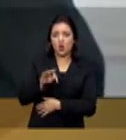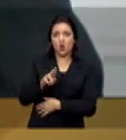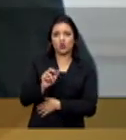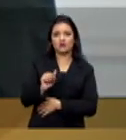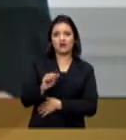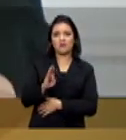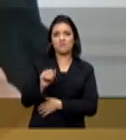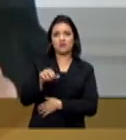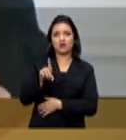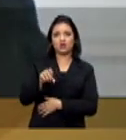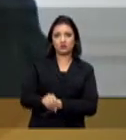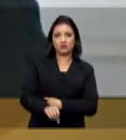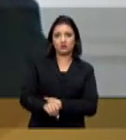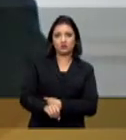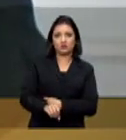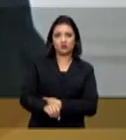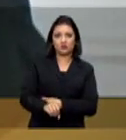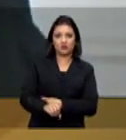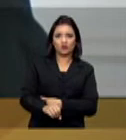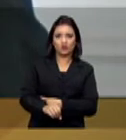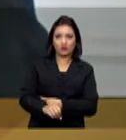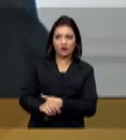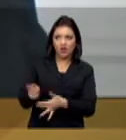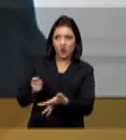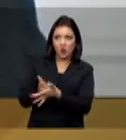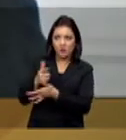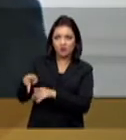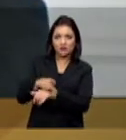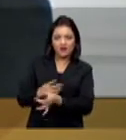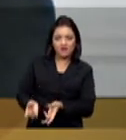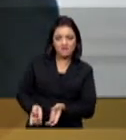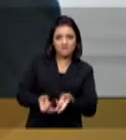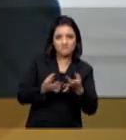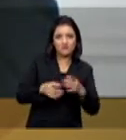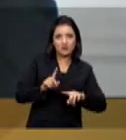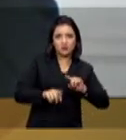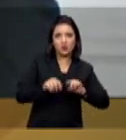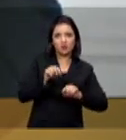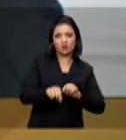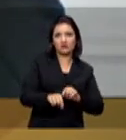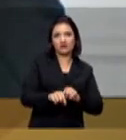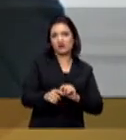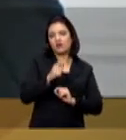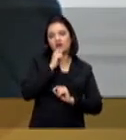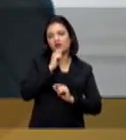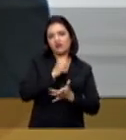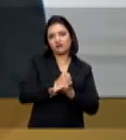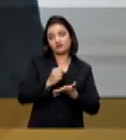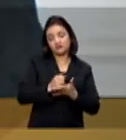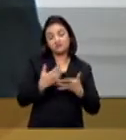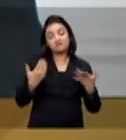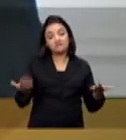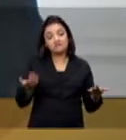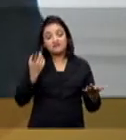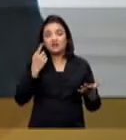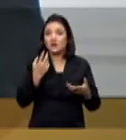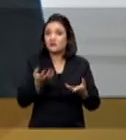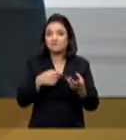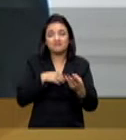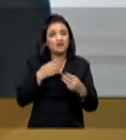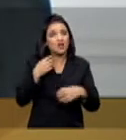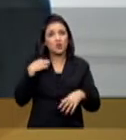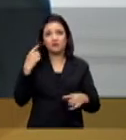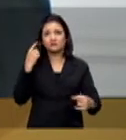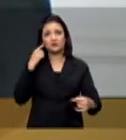inicio pela terceira, que foi adotada e da qual eu divirjo. E divirjo é por